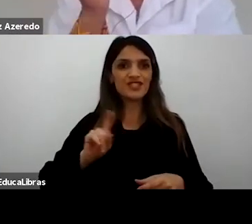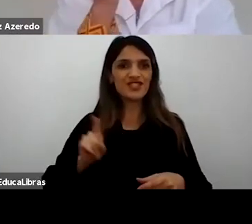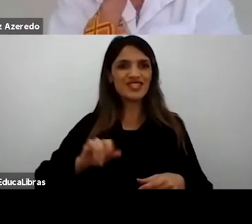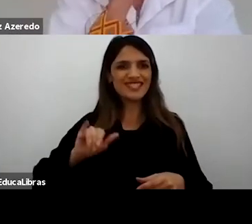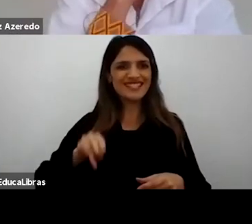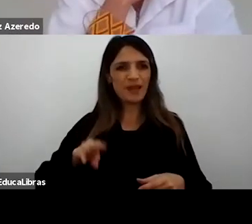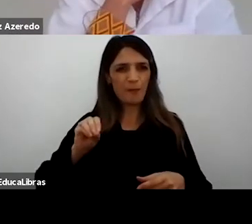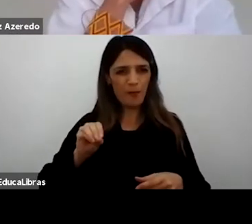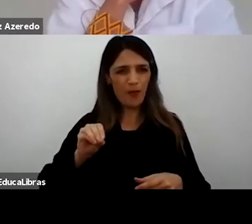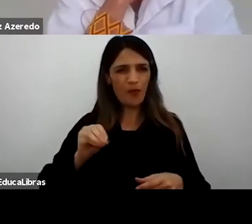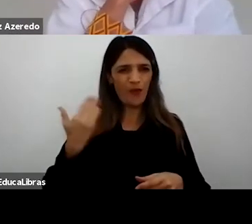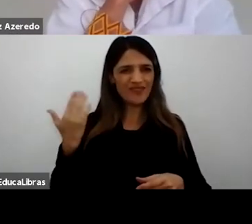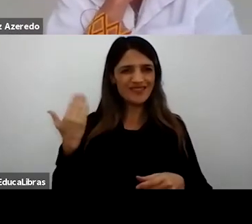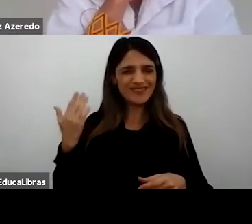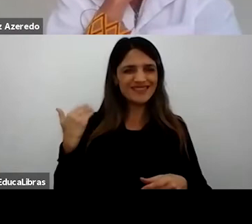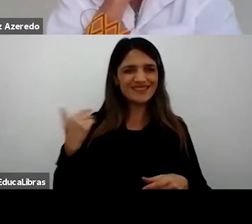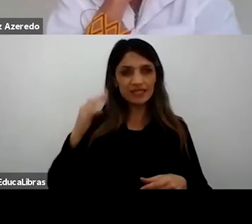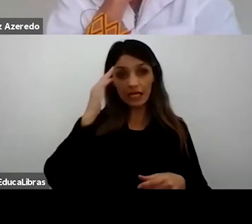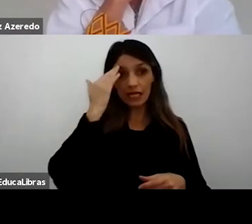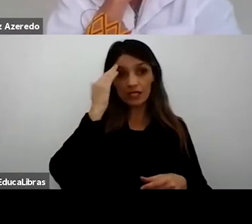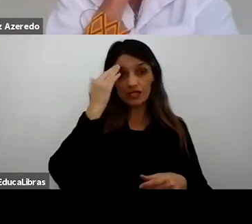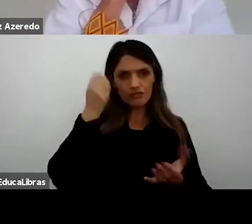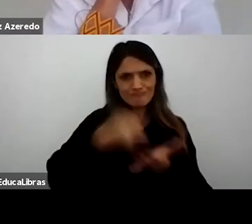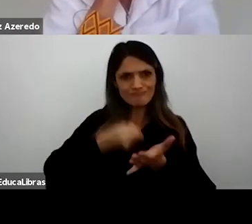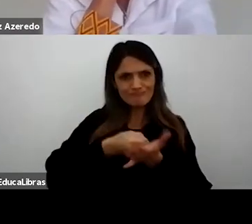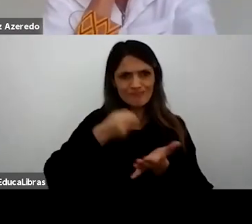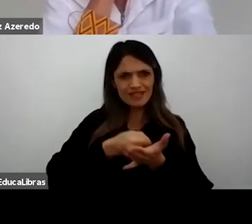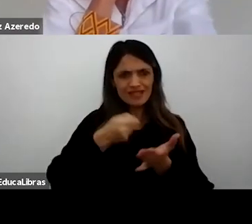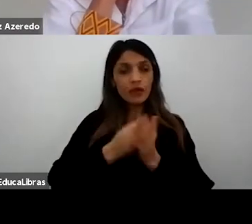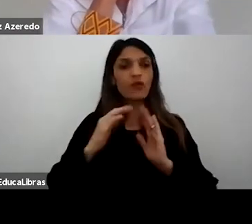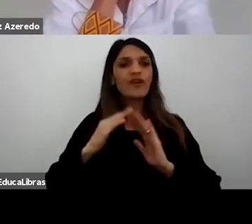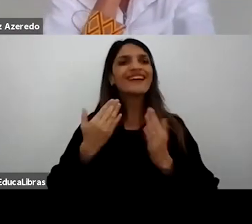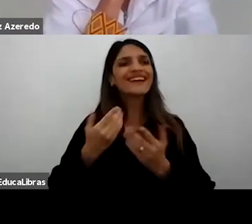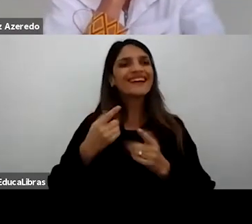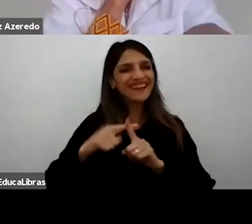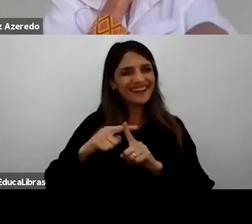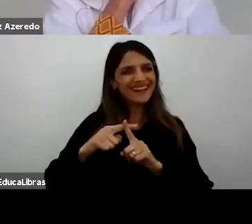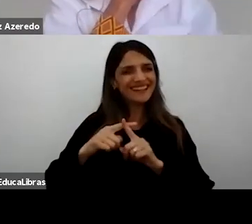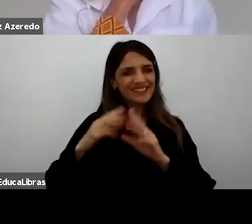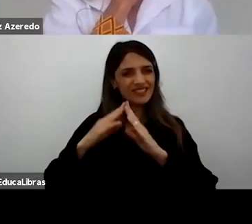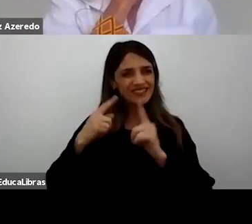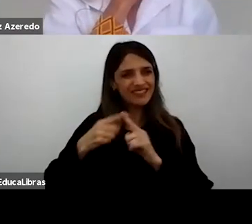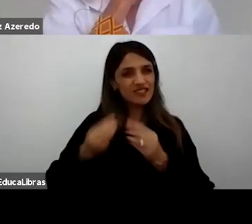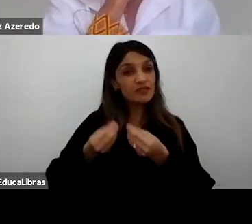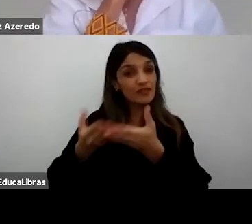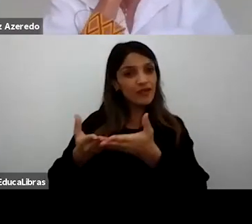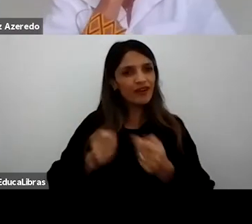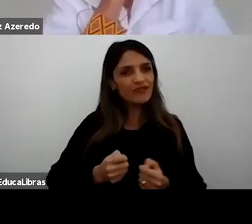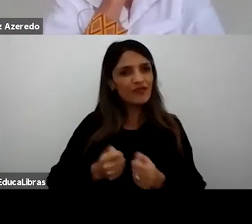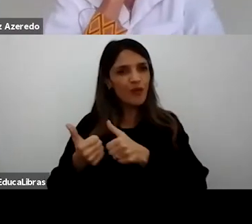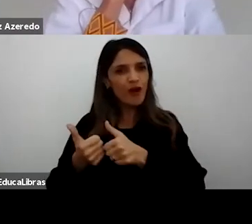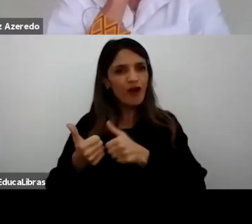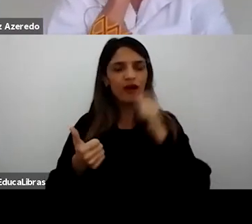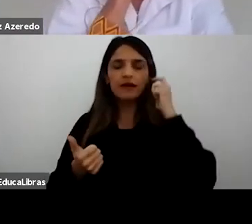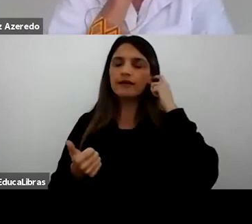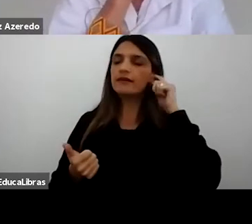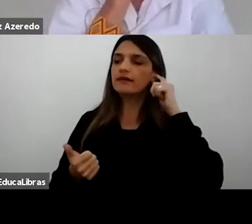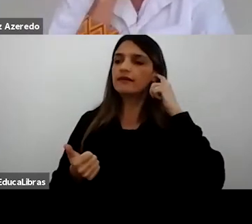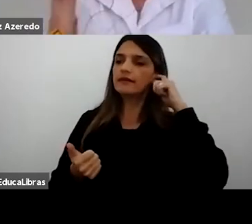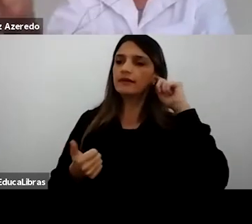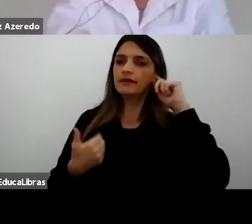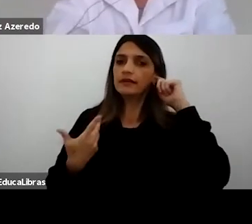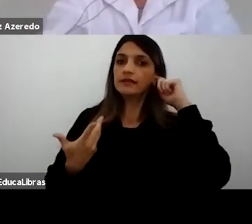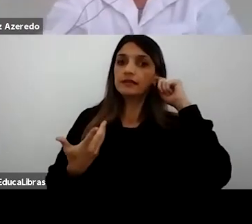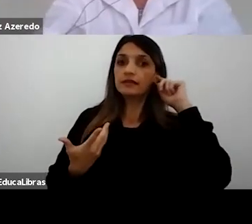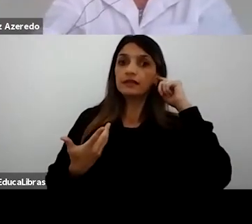mundo tinha, entendia como uma obrigação, assim, a gente também transformar o ato de doação como algo que faz parte das nossas